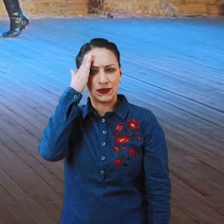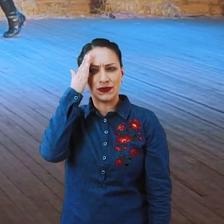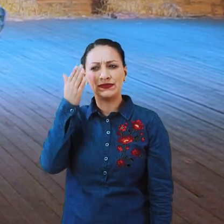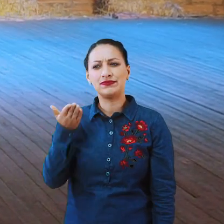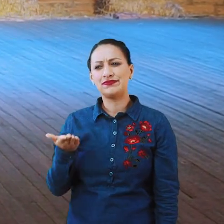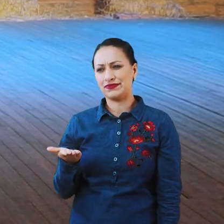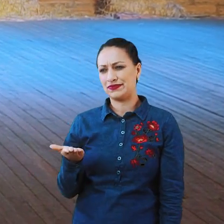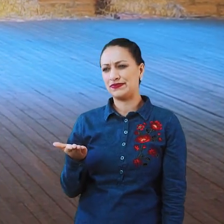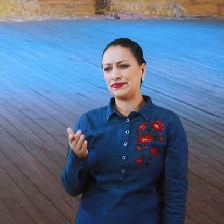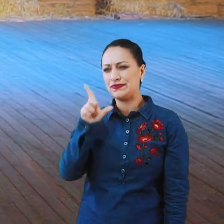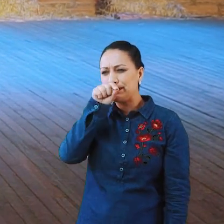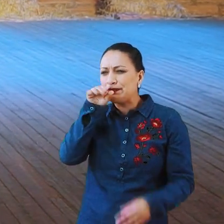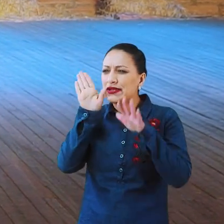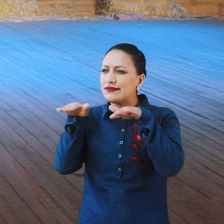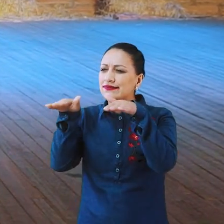anu